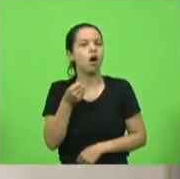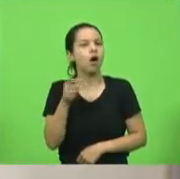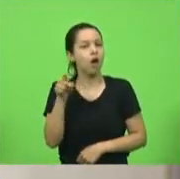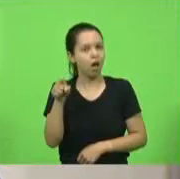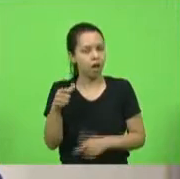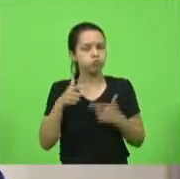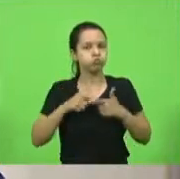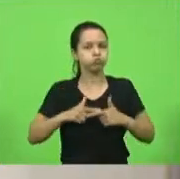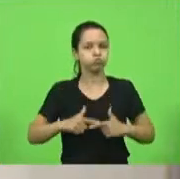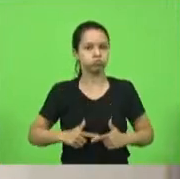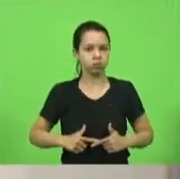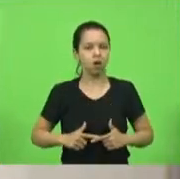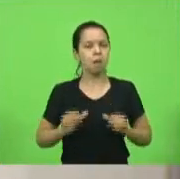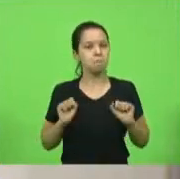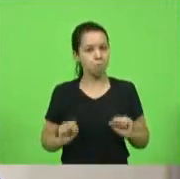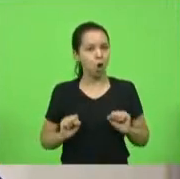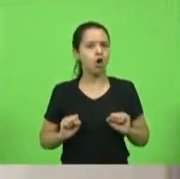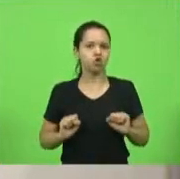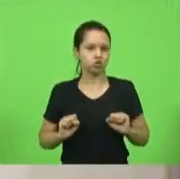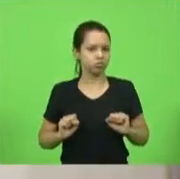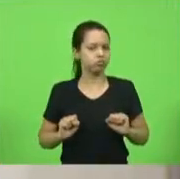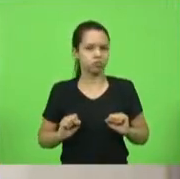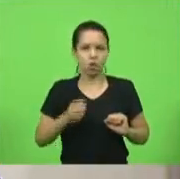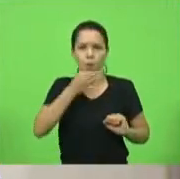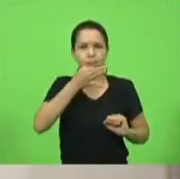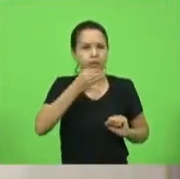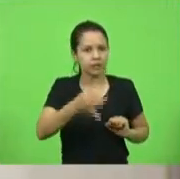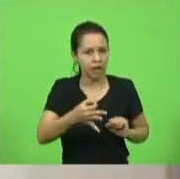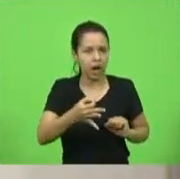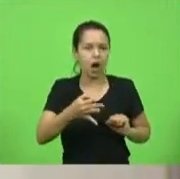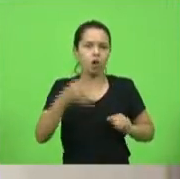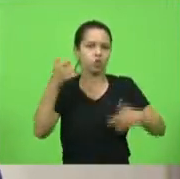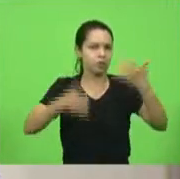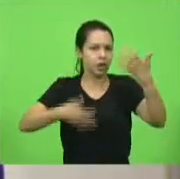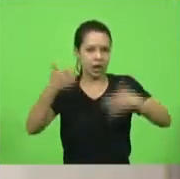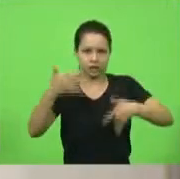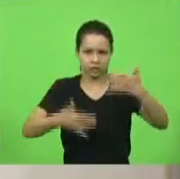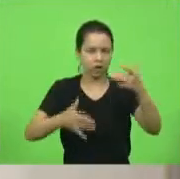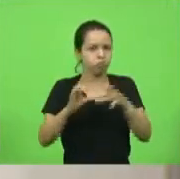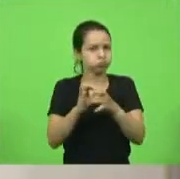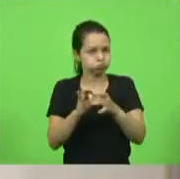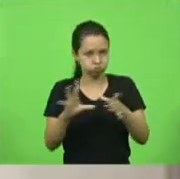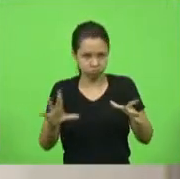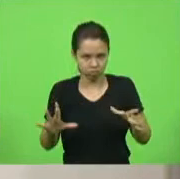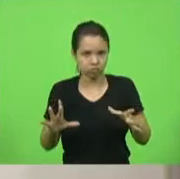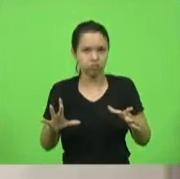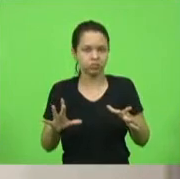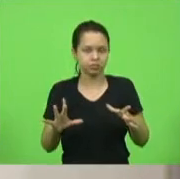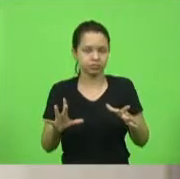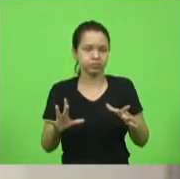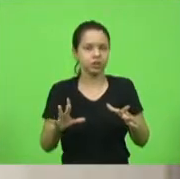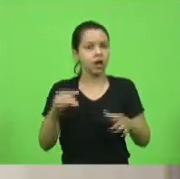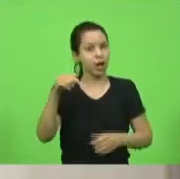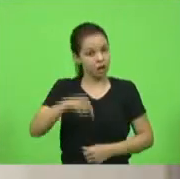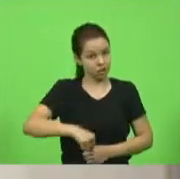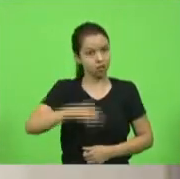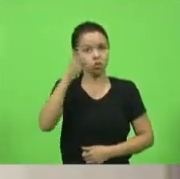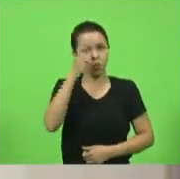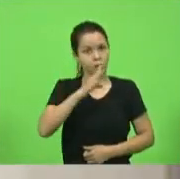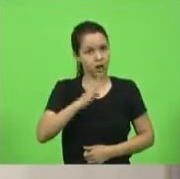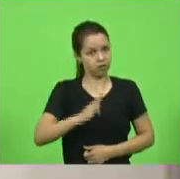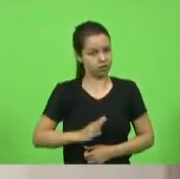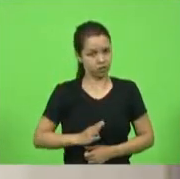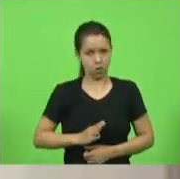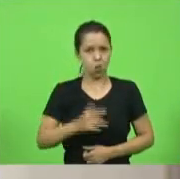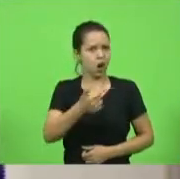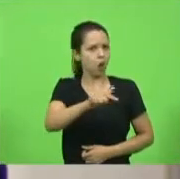em relação às suas opiniões, palavras e votos. E no Brasil não existe o